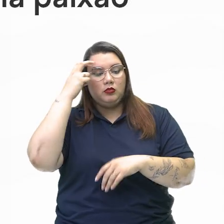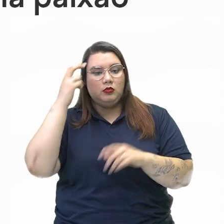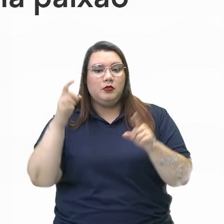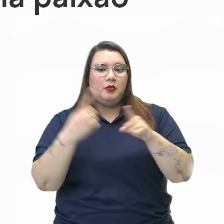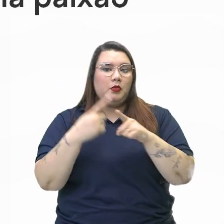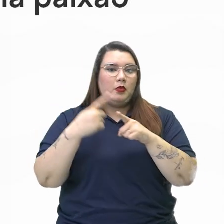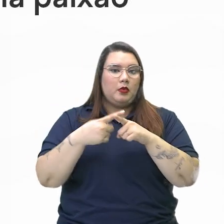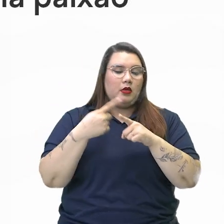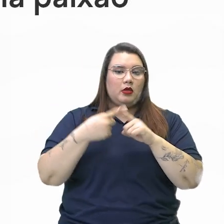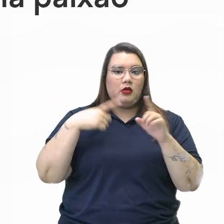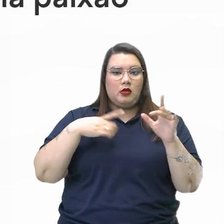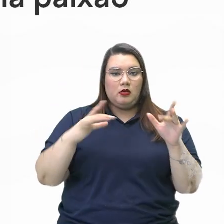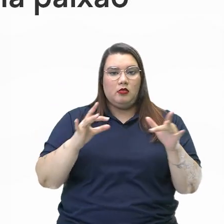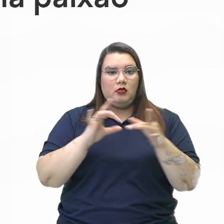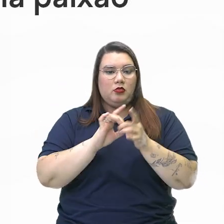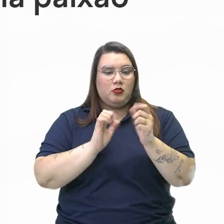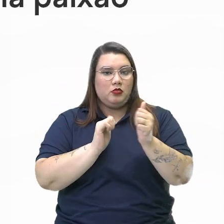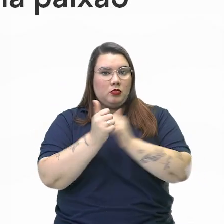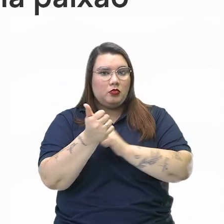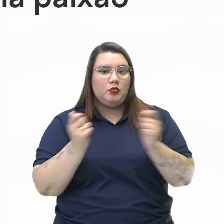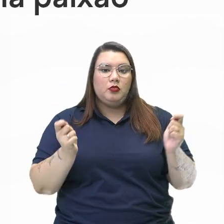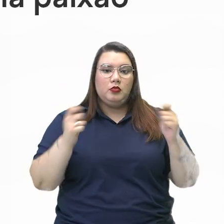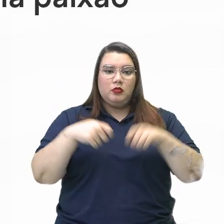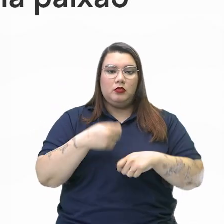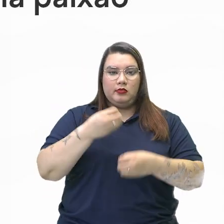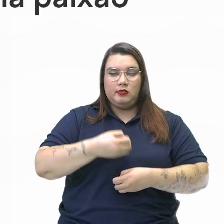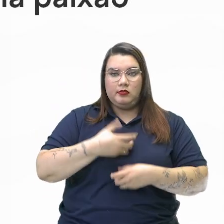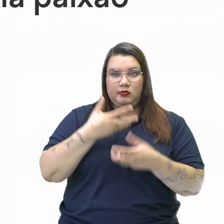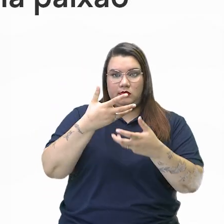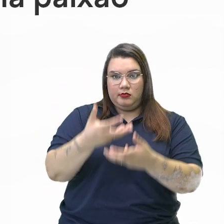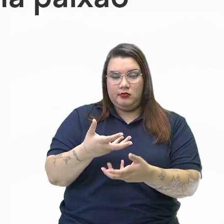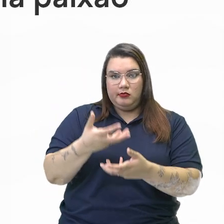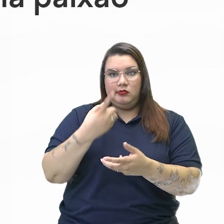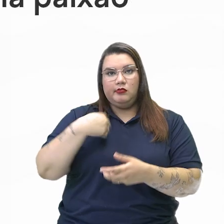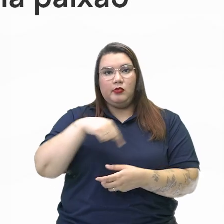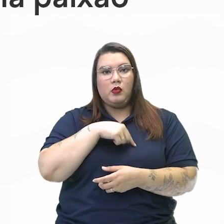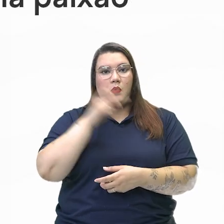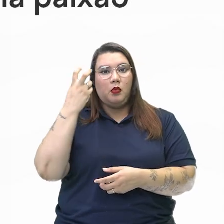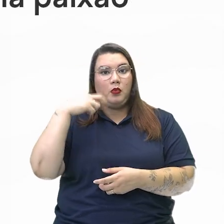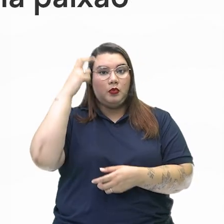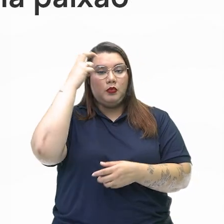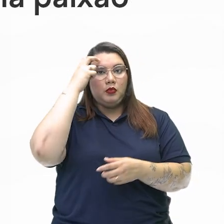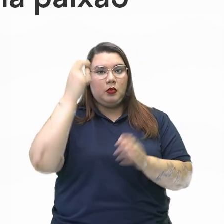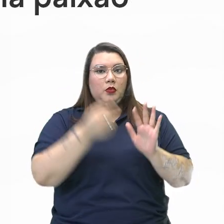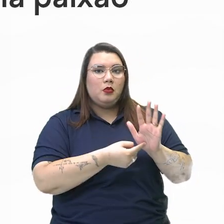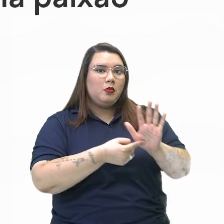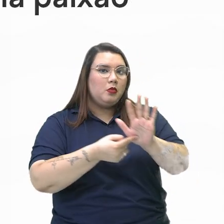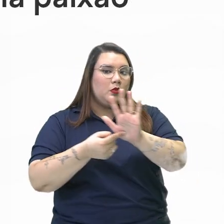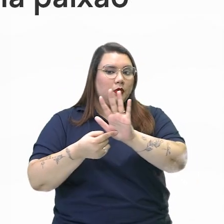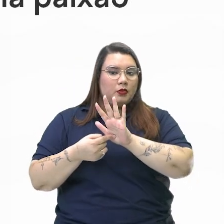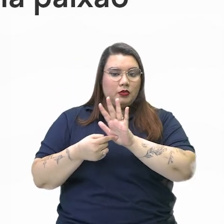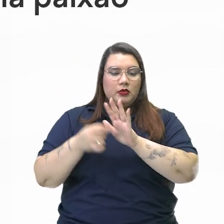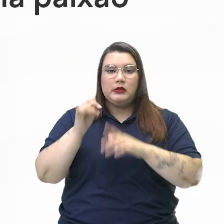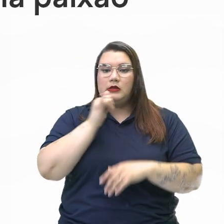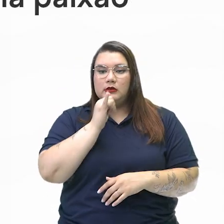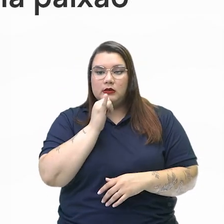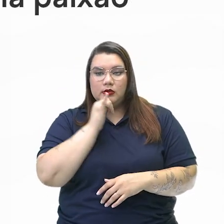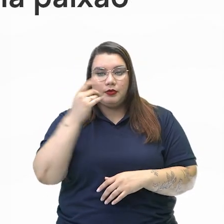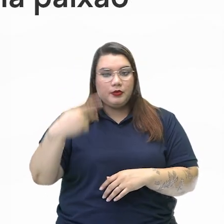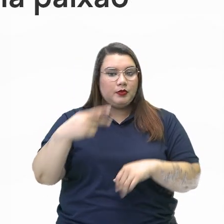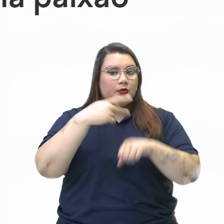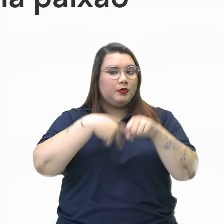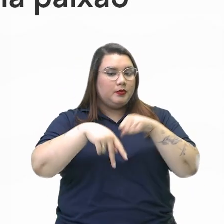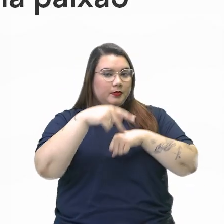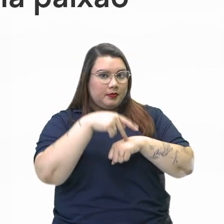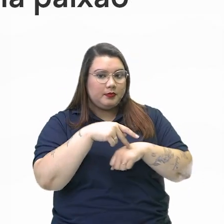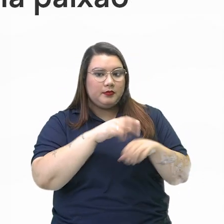justamente através do esporte a gente consegue manifestar a nossa cultura, como eu já falei para vocês, citei o exemplo aí do nosso país, né, que é